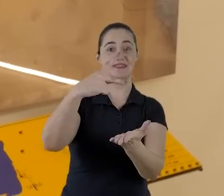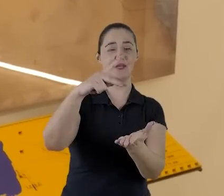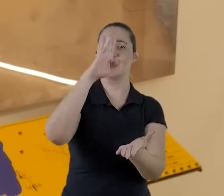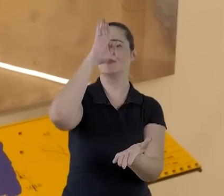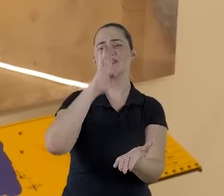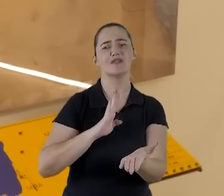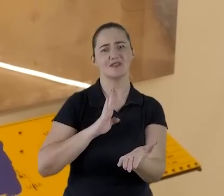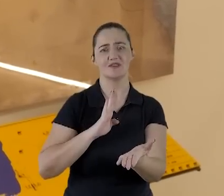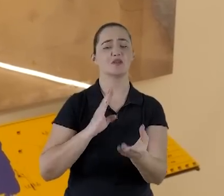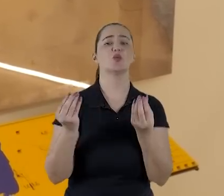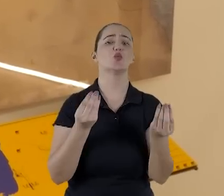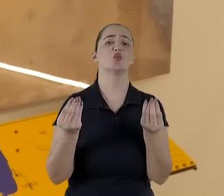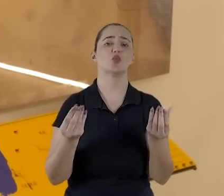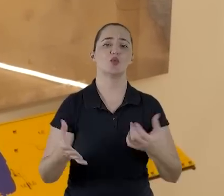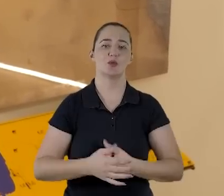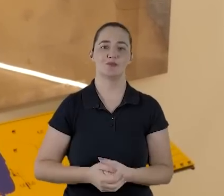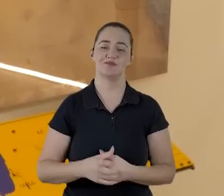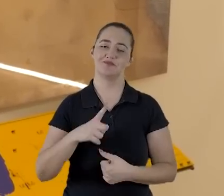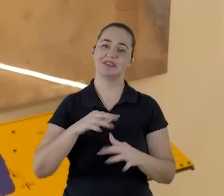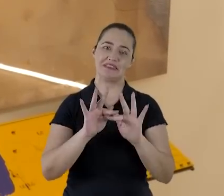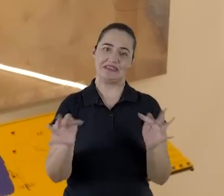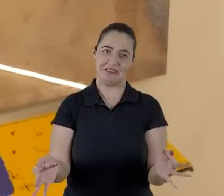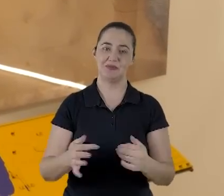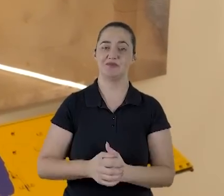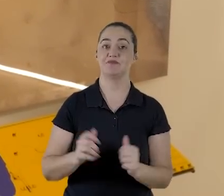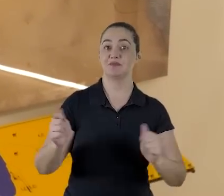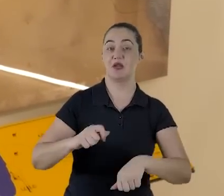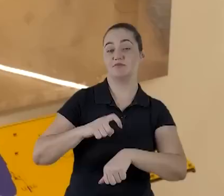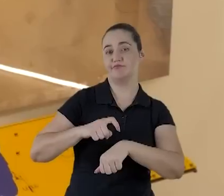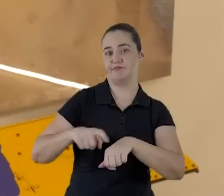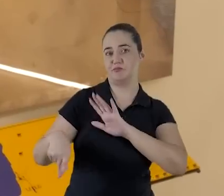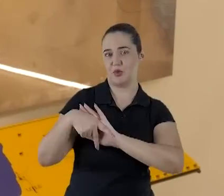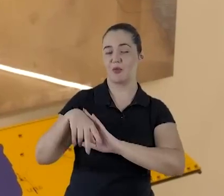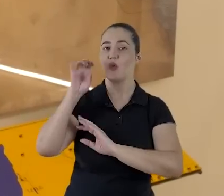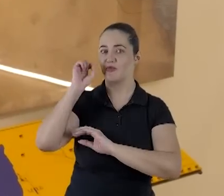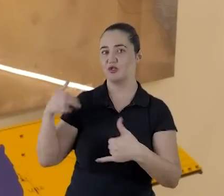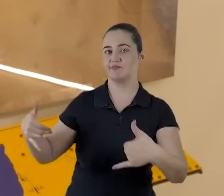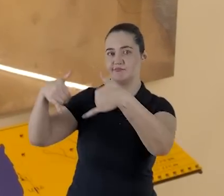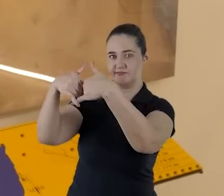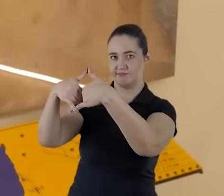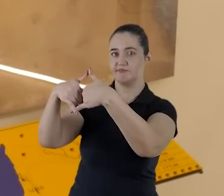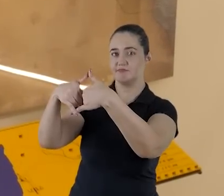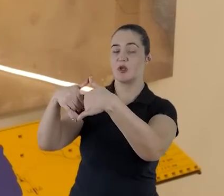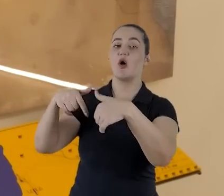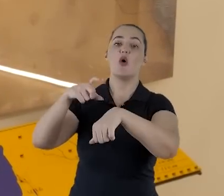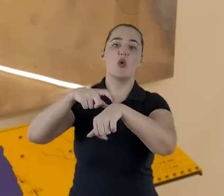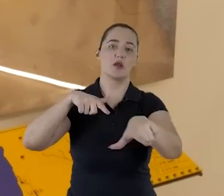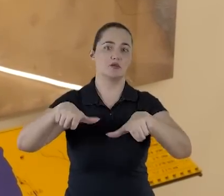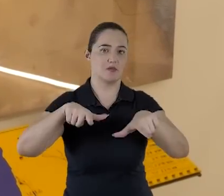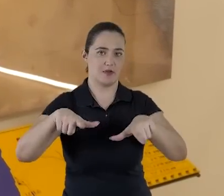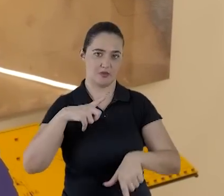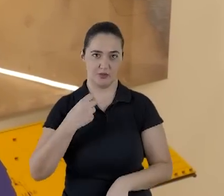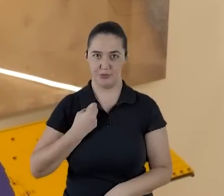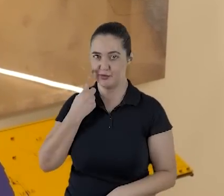inteiramente grátis. Como faz para adquirir? É simples. Tome nota. No horário comercial, você vai ligar para este número aqui, 0 operadora 12